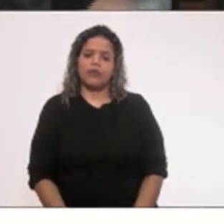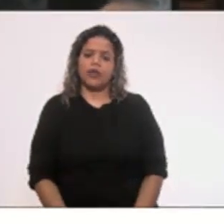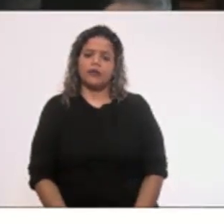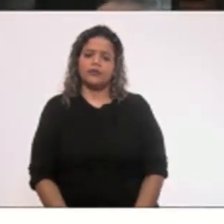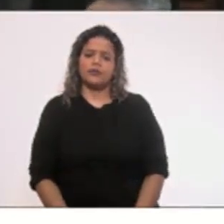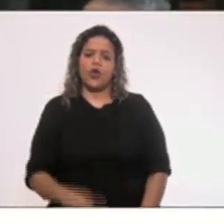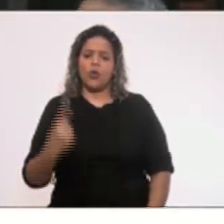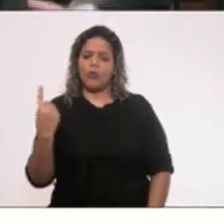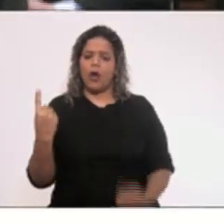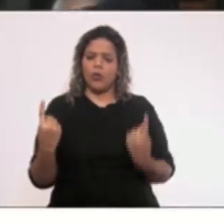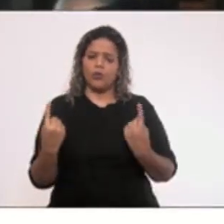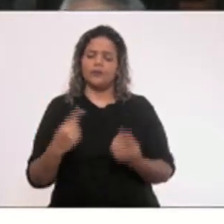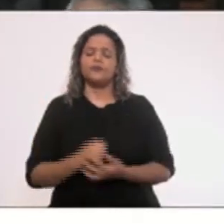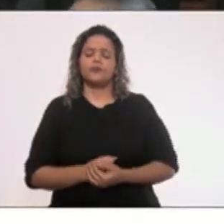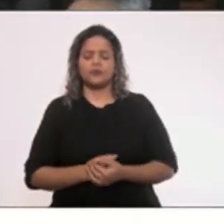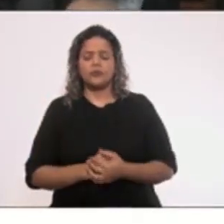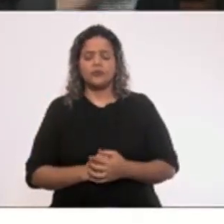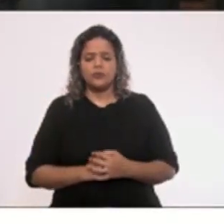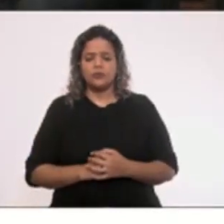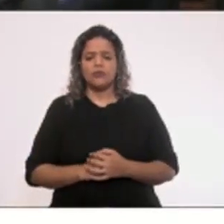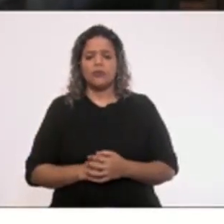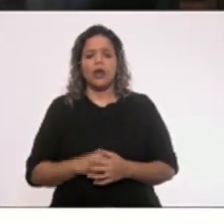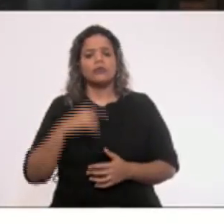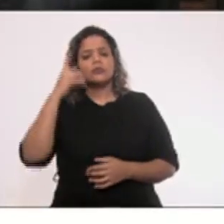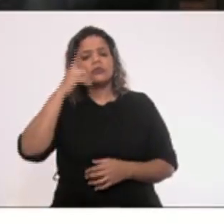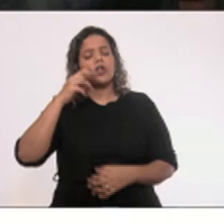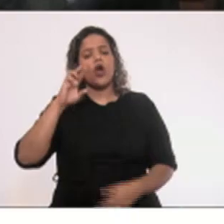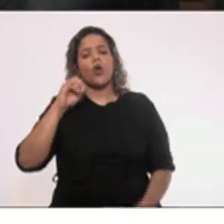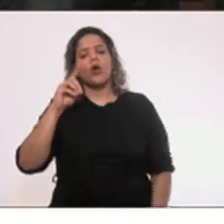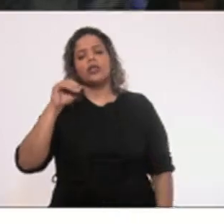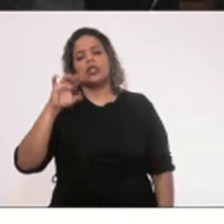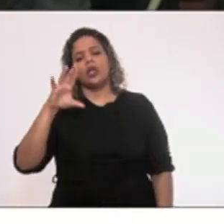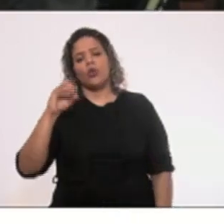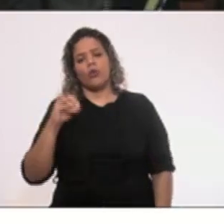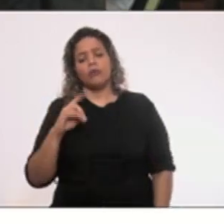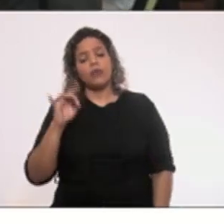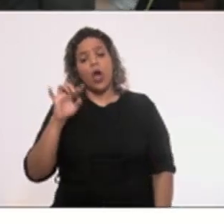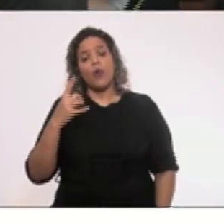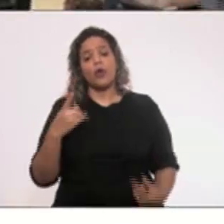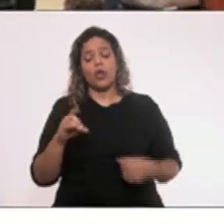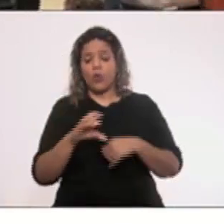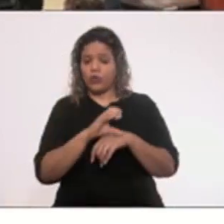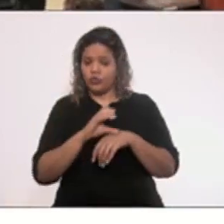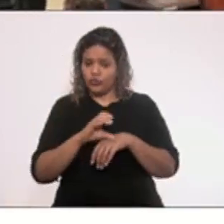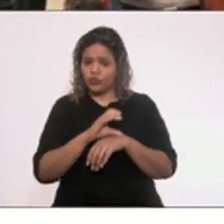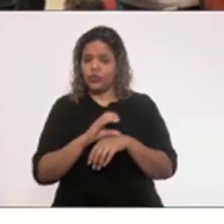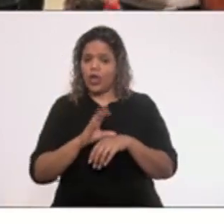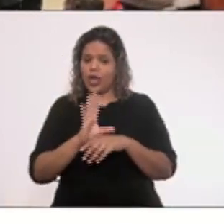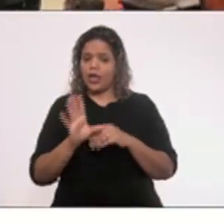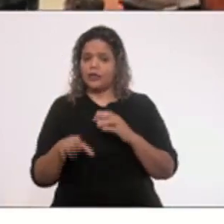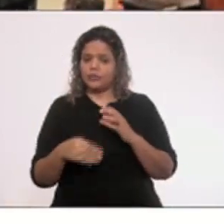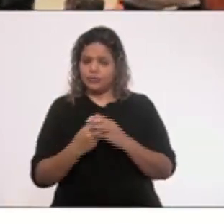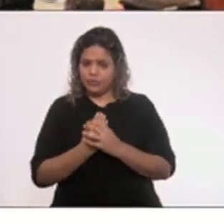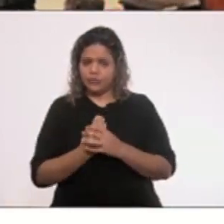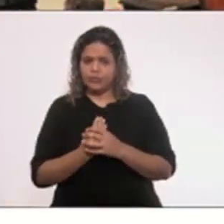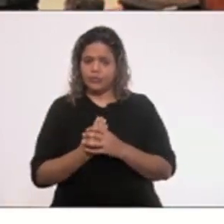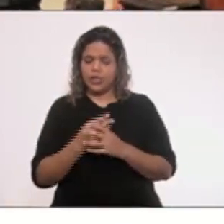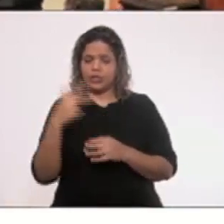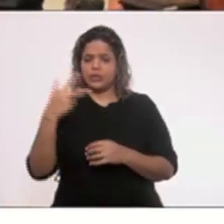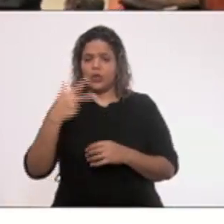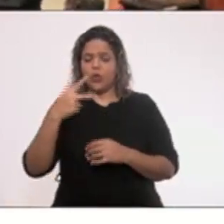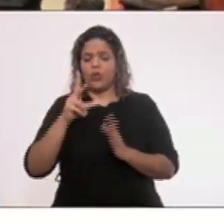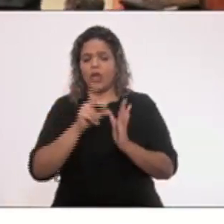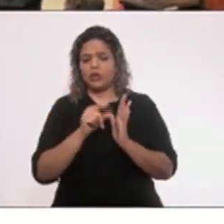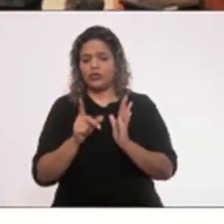Então, 1-1, não é isso, deputado? Deputado Rodrigo Bacelar. Não, eu dei constitucionalidade com supressiva ao artigo